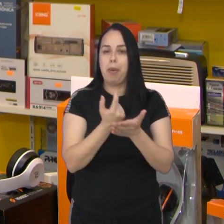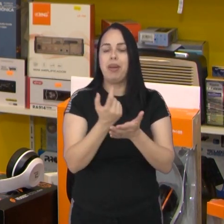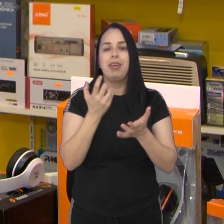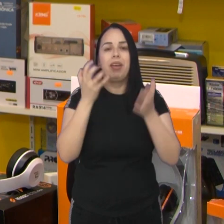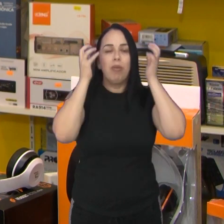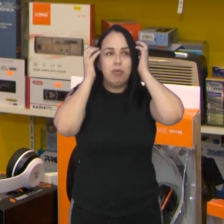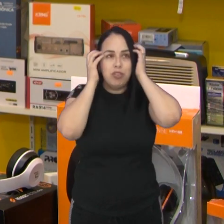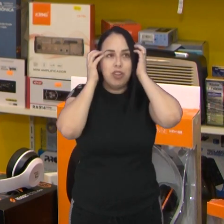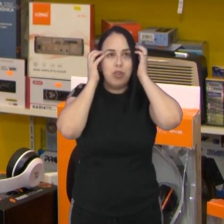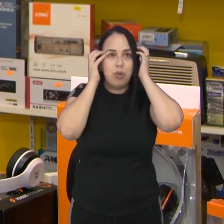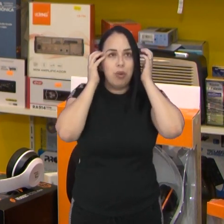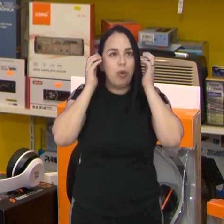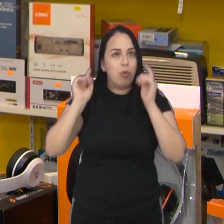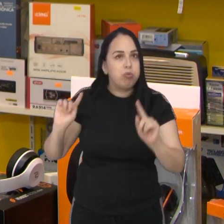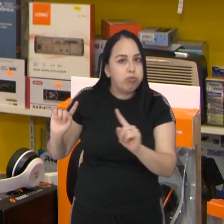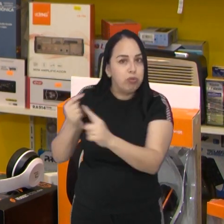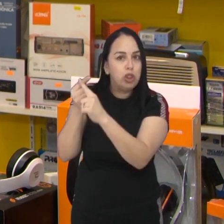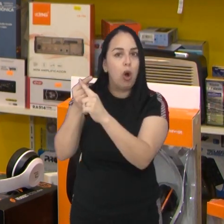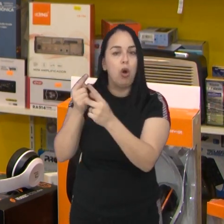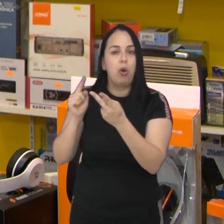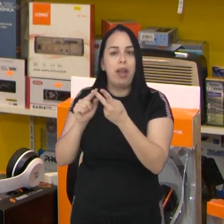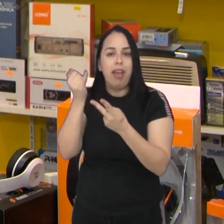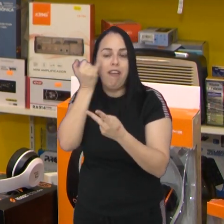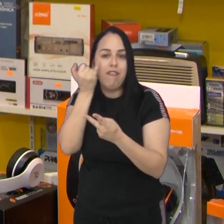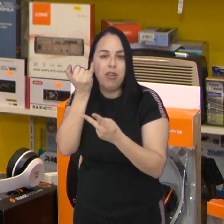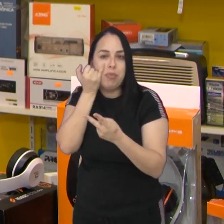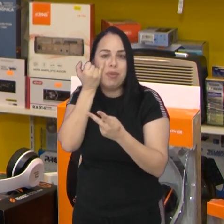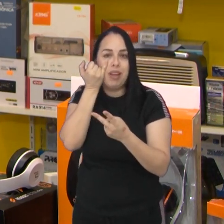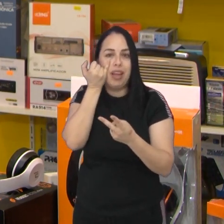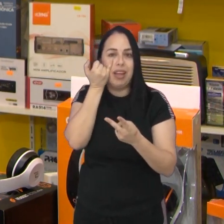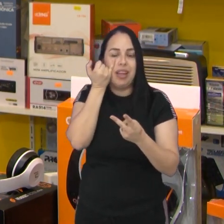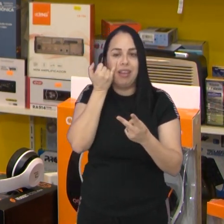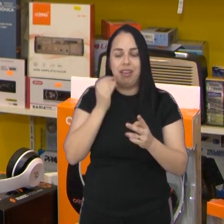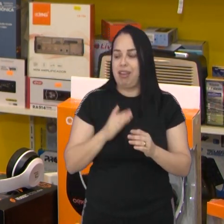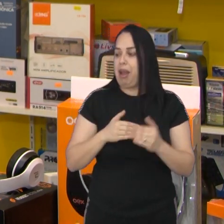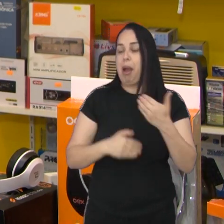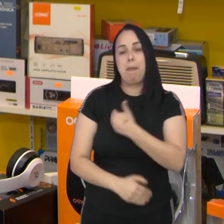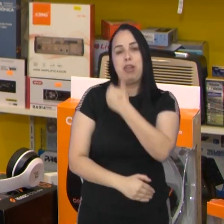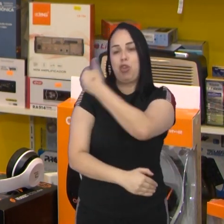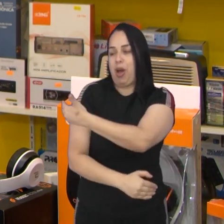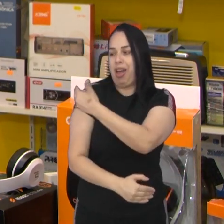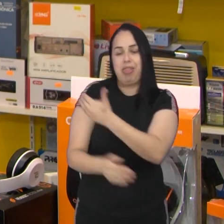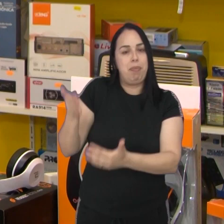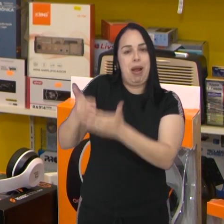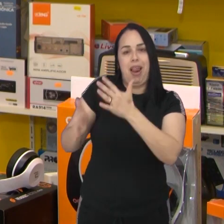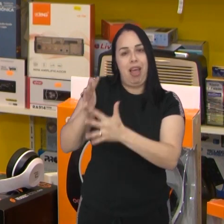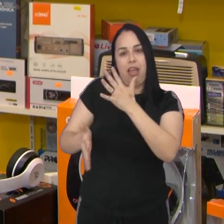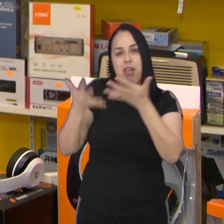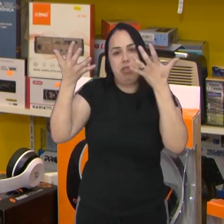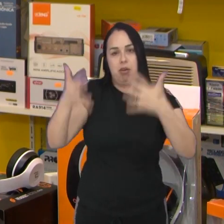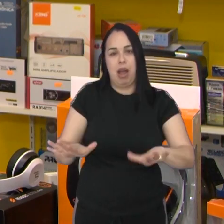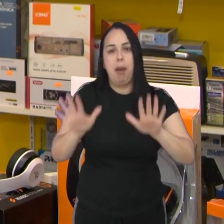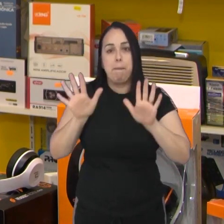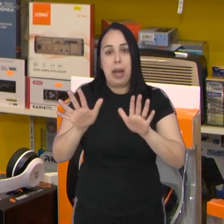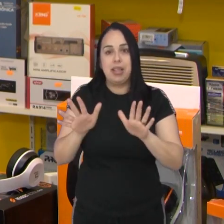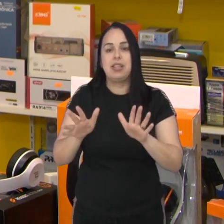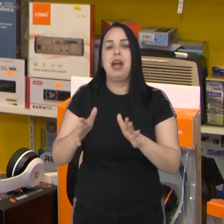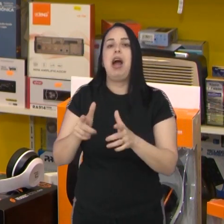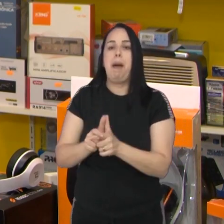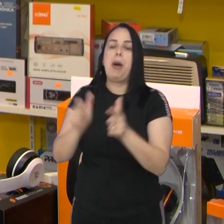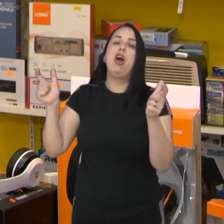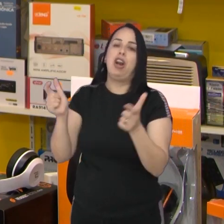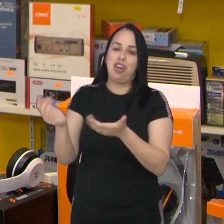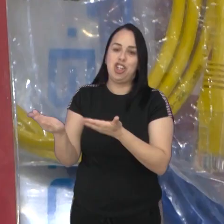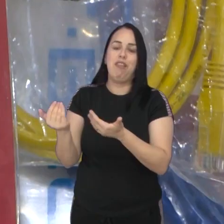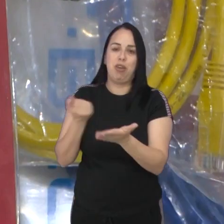Às vezes quer ouvir o jogo, quer ouvir alguma notícia e não quer atrapalhar quem está do lado, eles também vêm comprar, mas os campeões aí